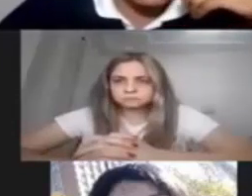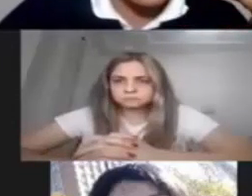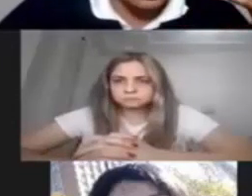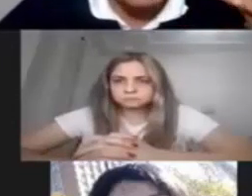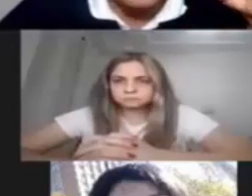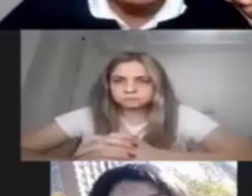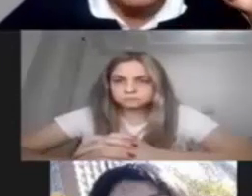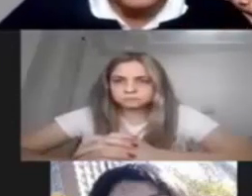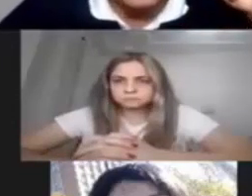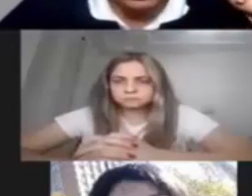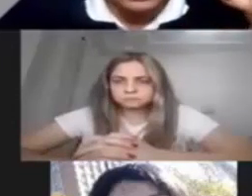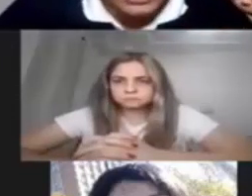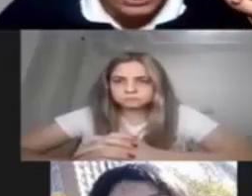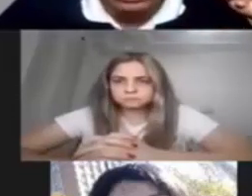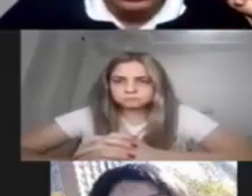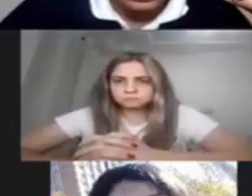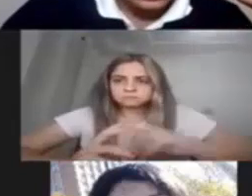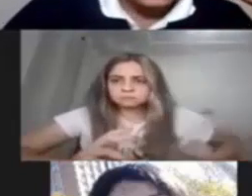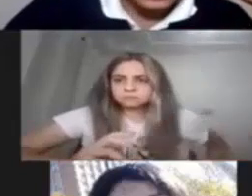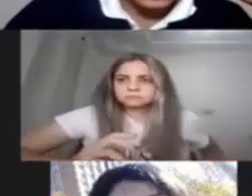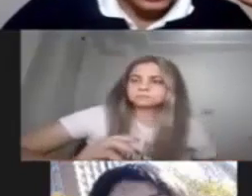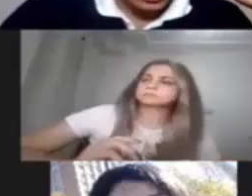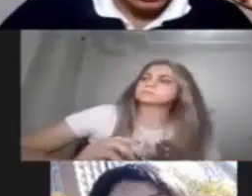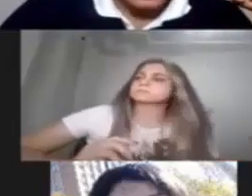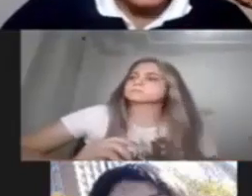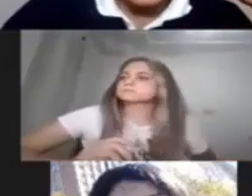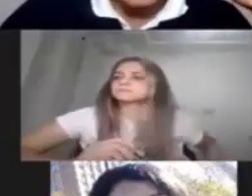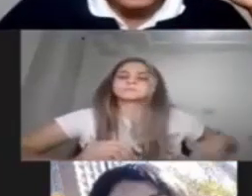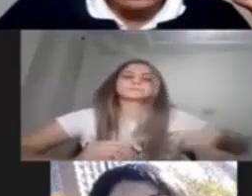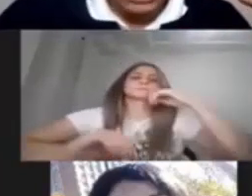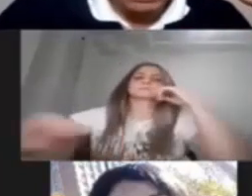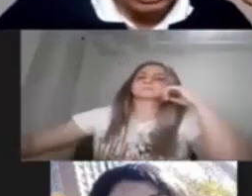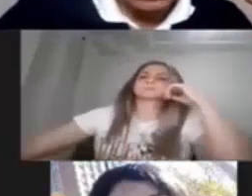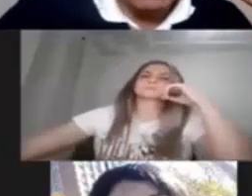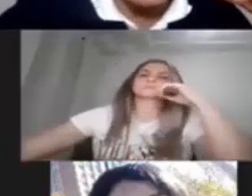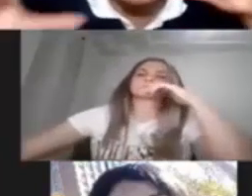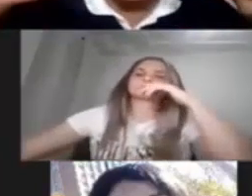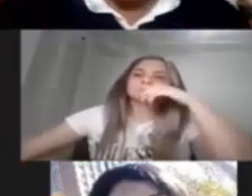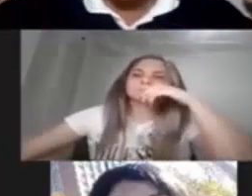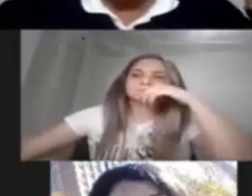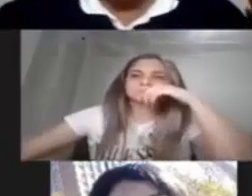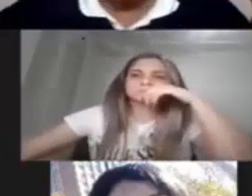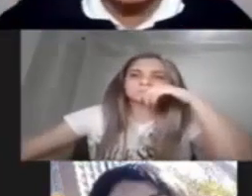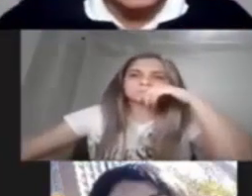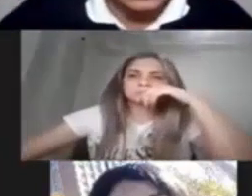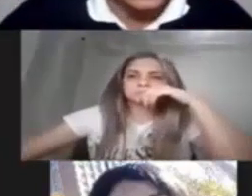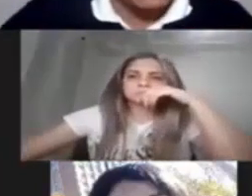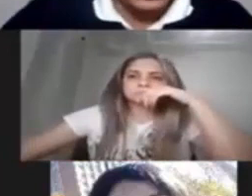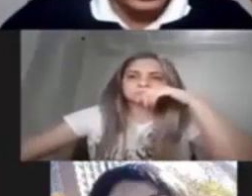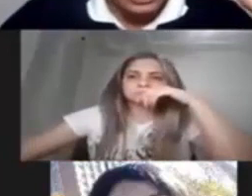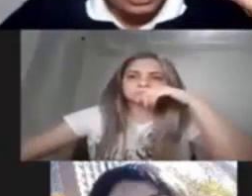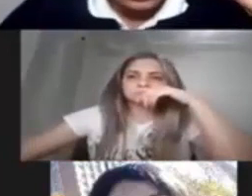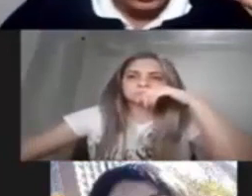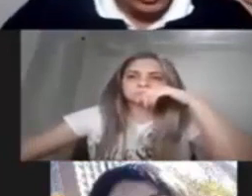cristãos como que os primeiros cristãos criam tá olha o que diz aqui o discípulo do apóstolo Paulo pode ser o discípulo dele né